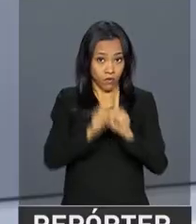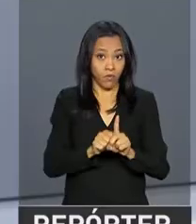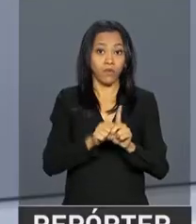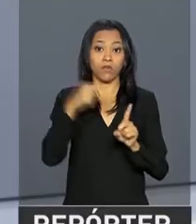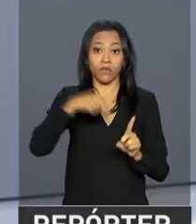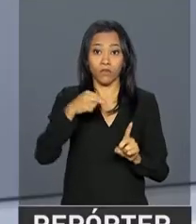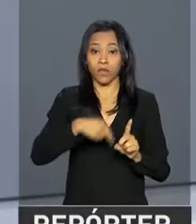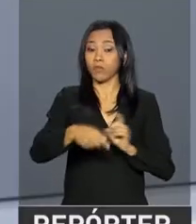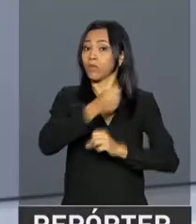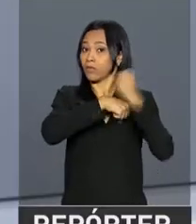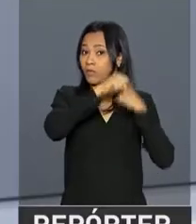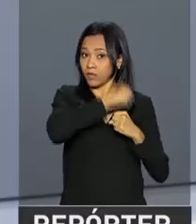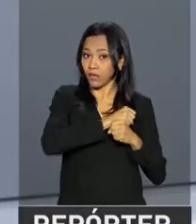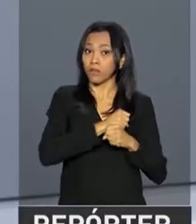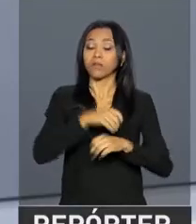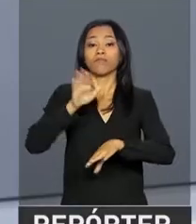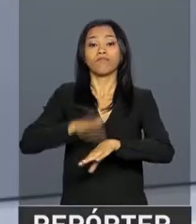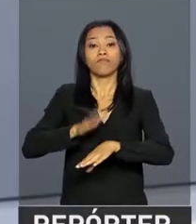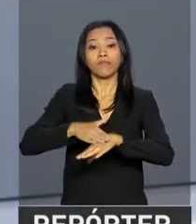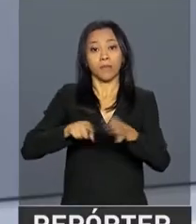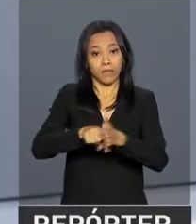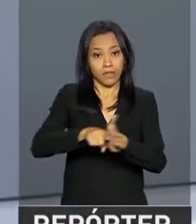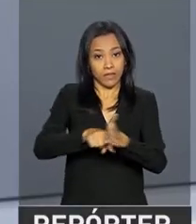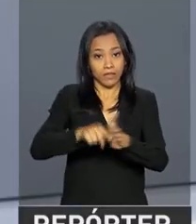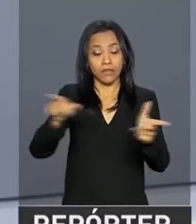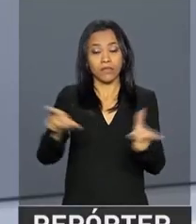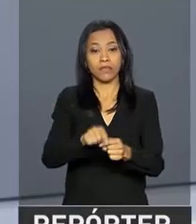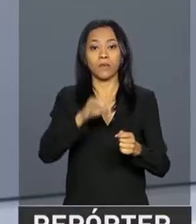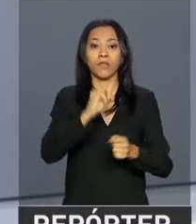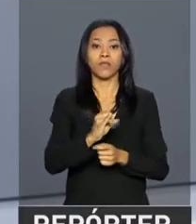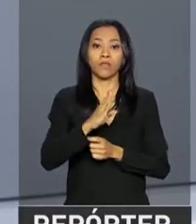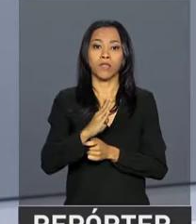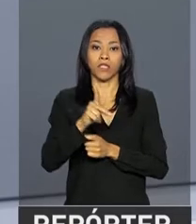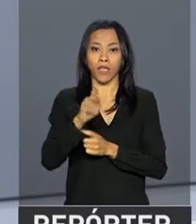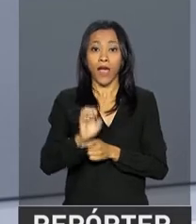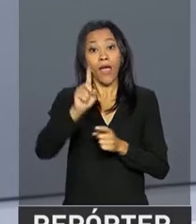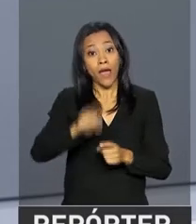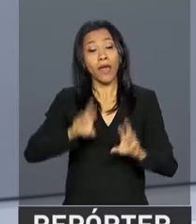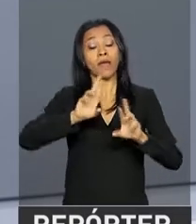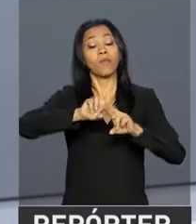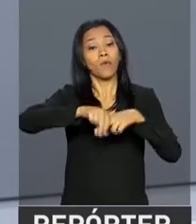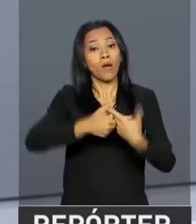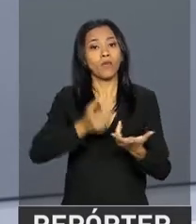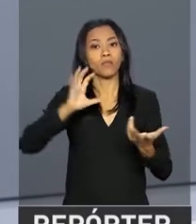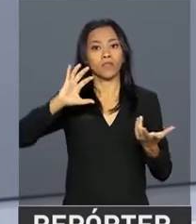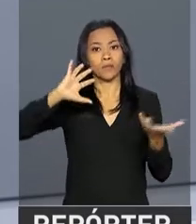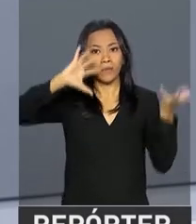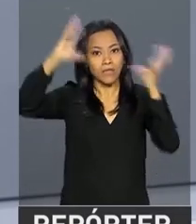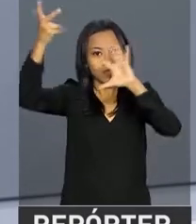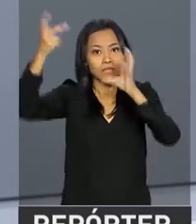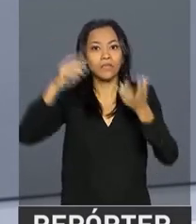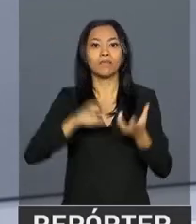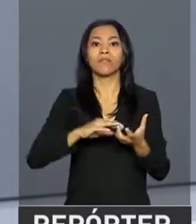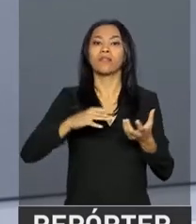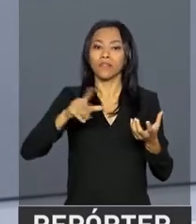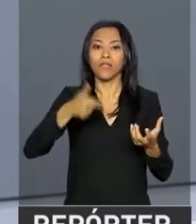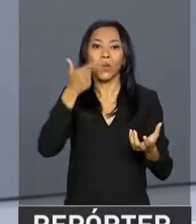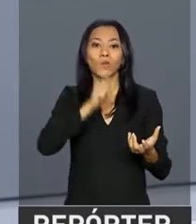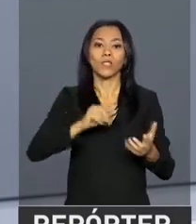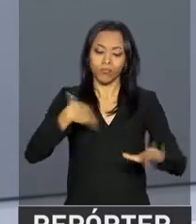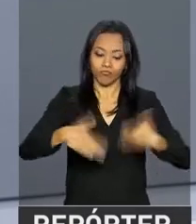de acordo com o ibc é às condições favoráveis do clima eo aumento diária de produção foram as razões para esse